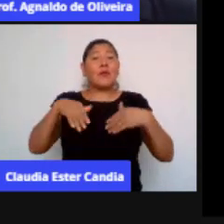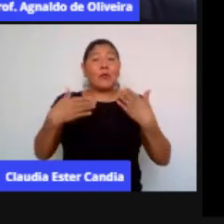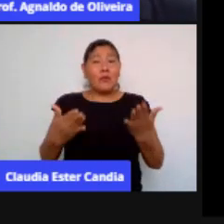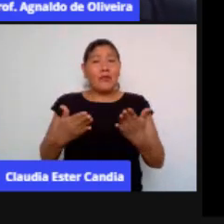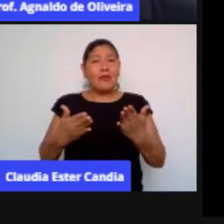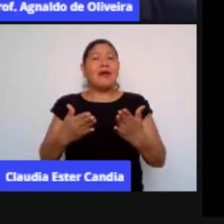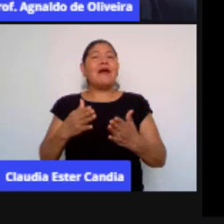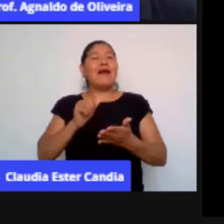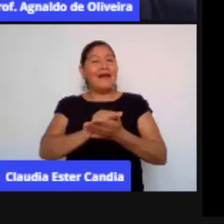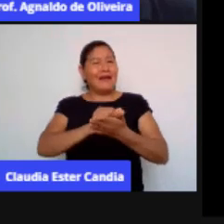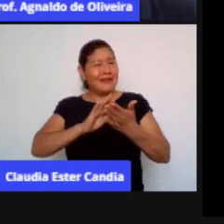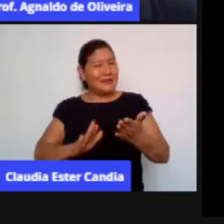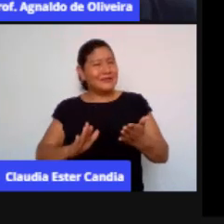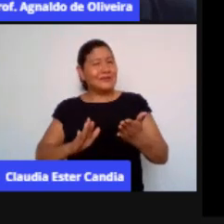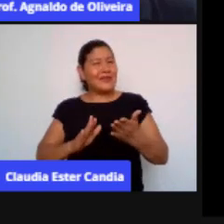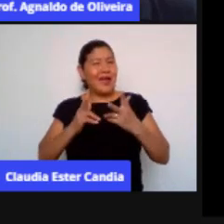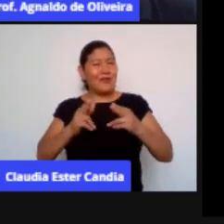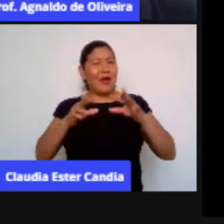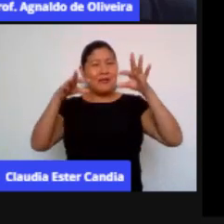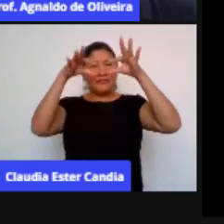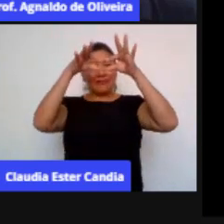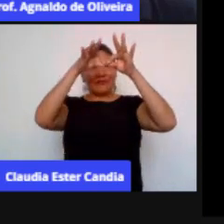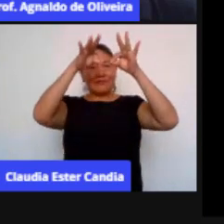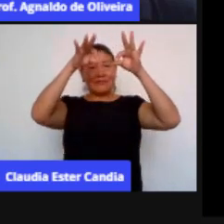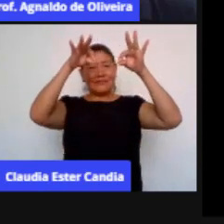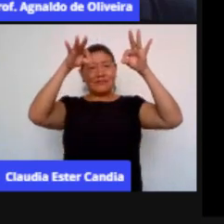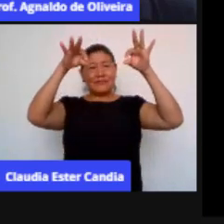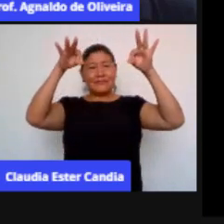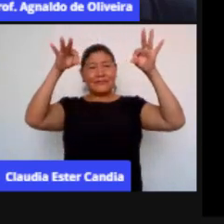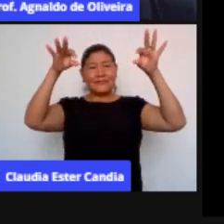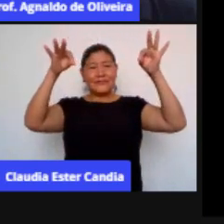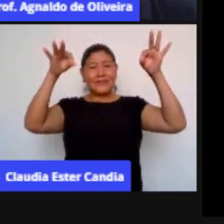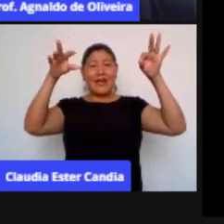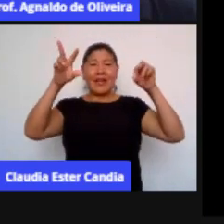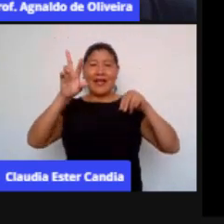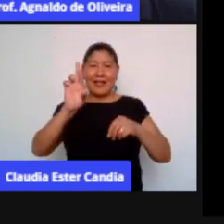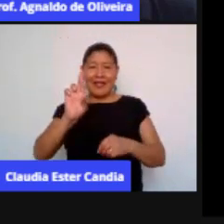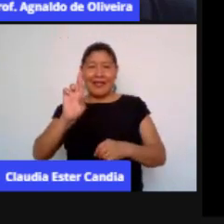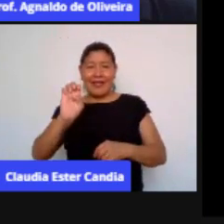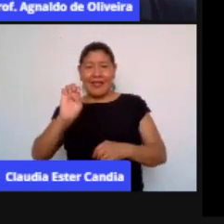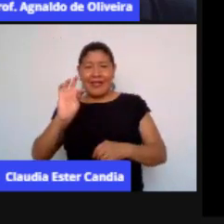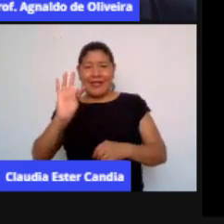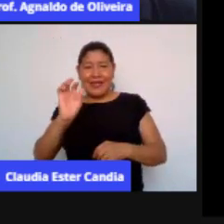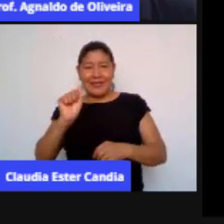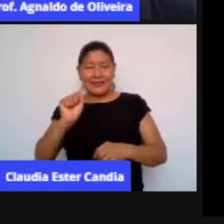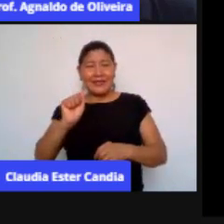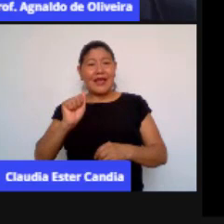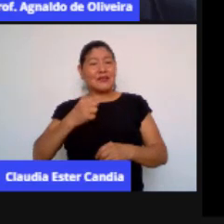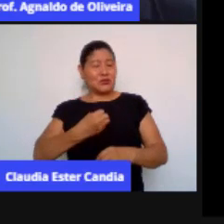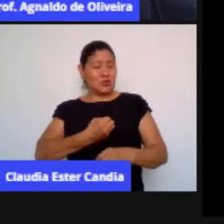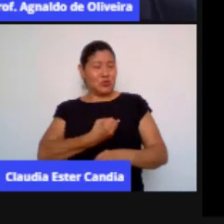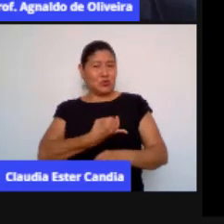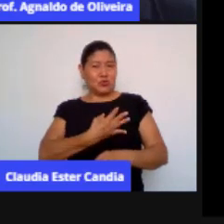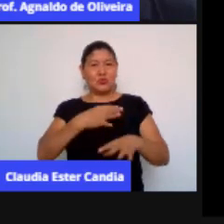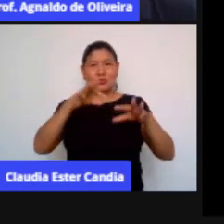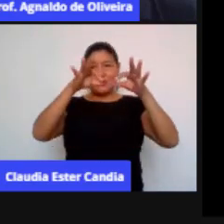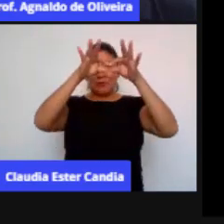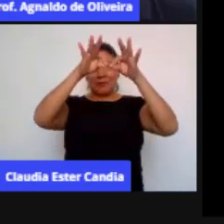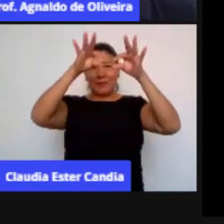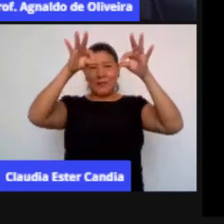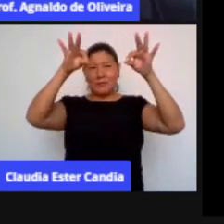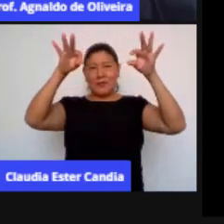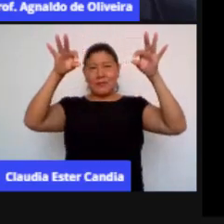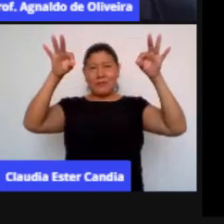varal, né? Que ela se assemelha a uma reta, né, uma reta numérica, onde a gente pode iniciar com alguns